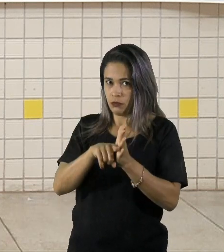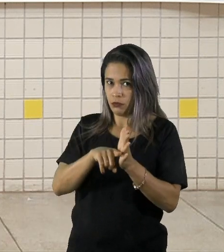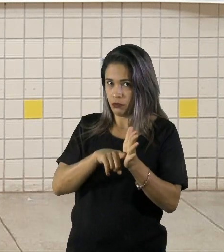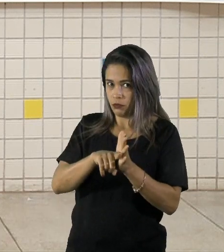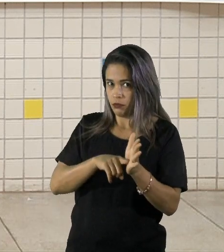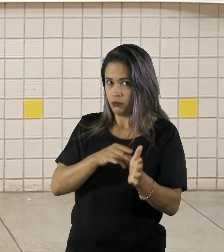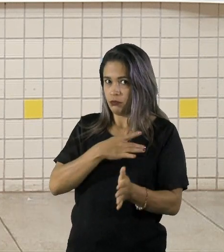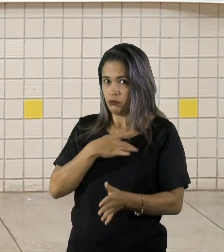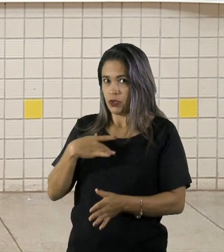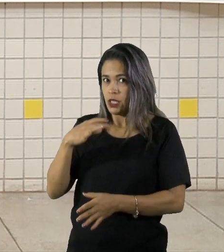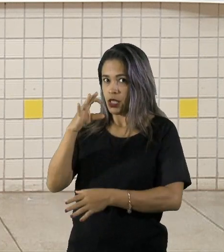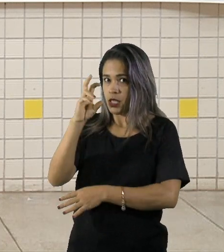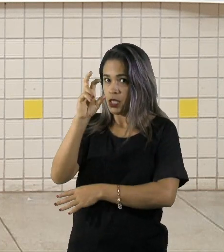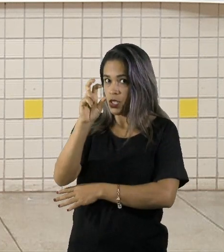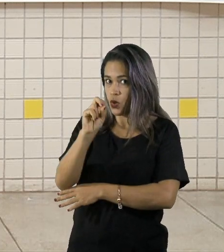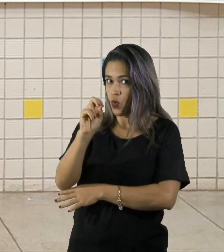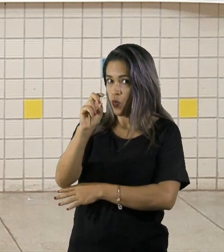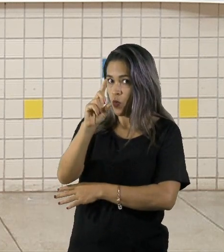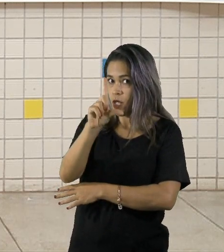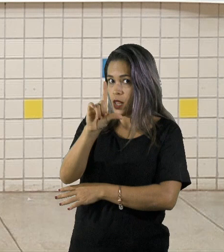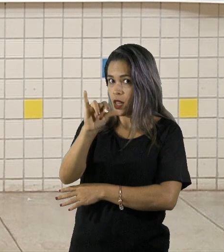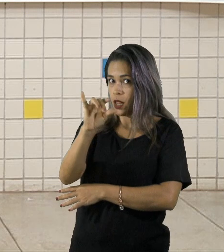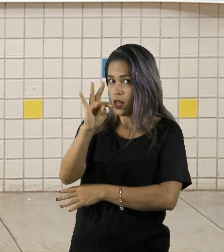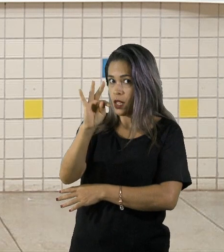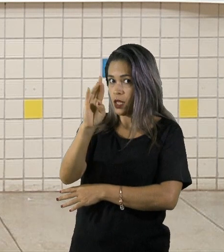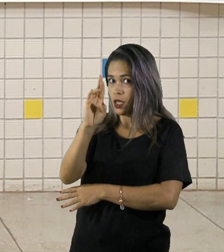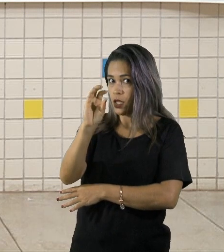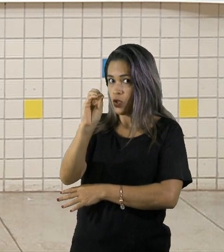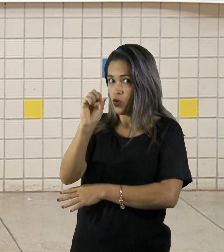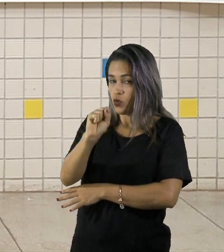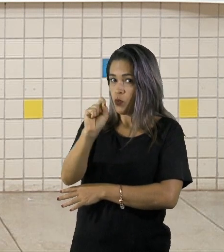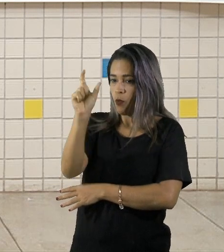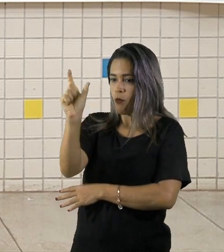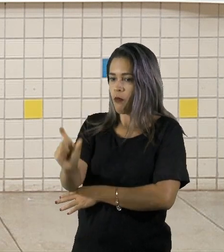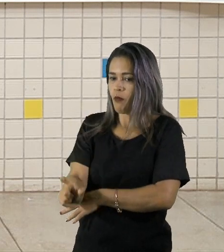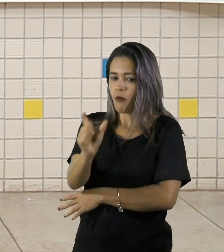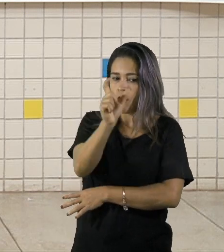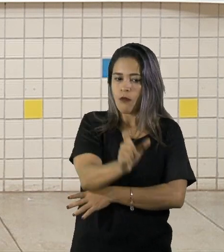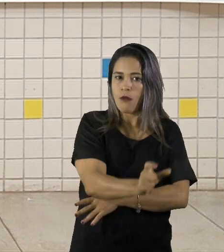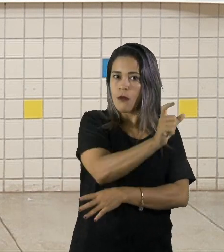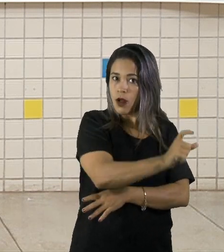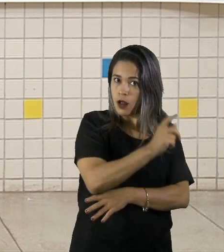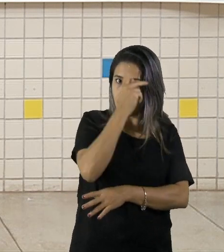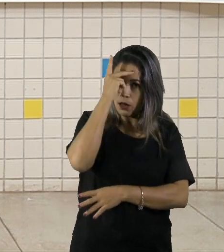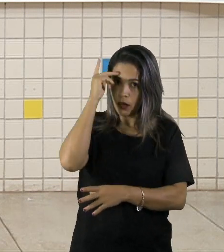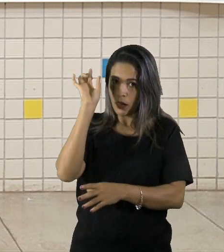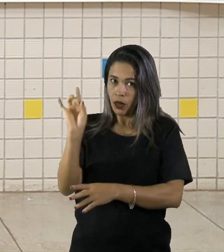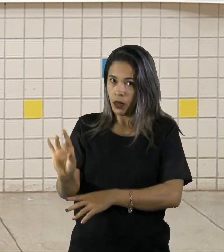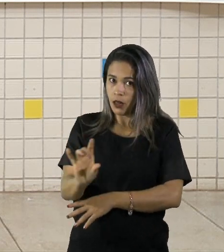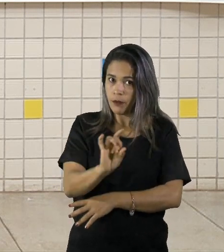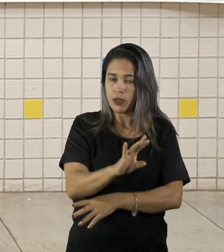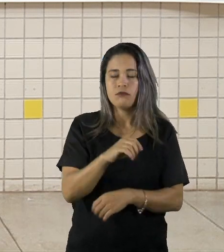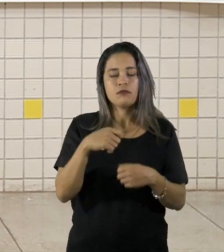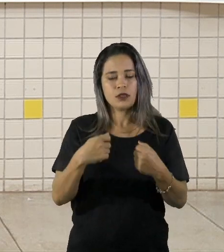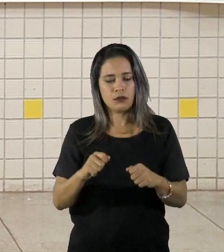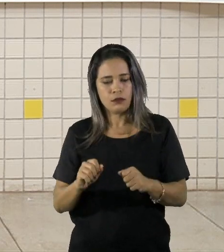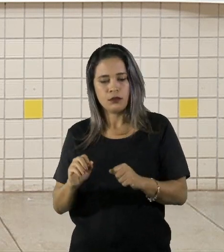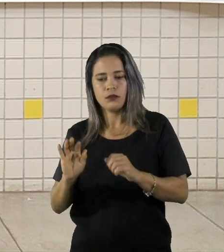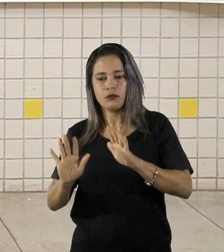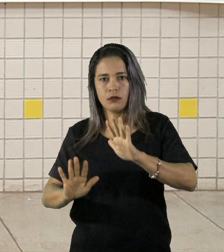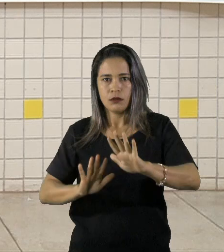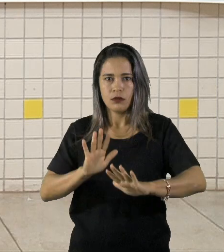apenas 50 litros, para arredondar, 50 litros por pessoa, né? E vimos também que a gente tem que tomar cuidado para não